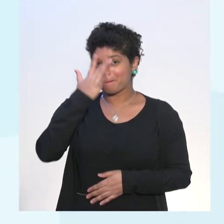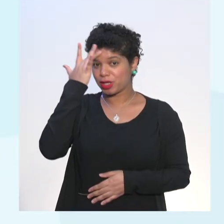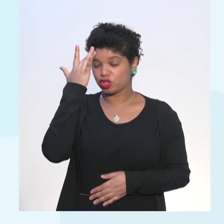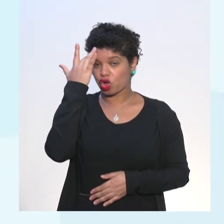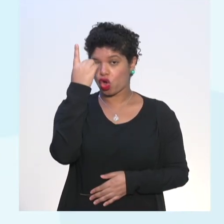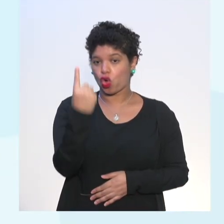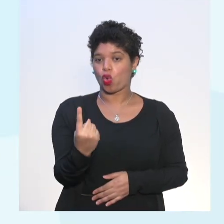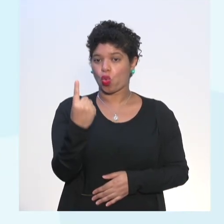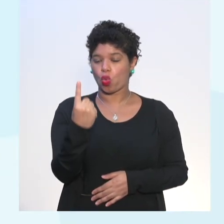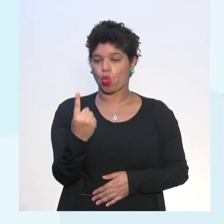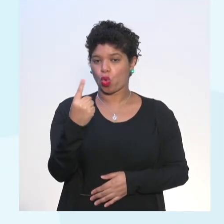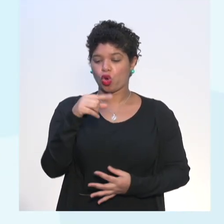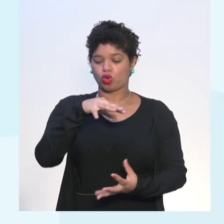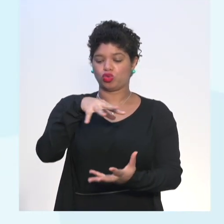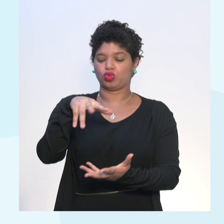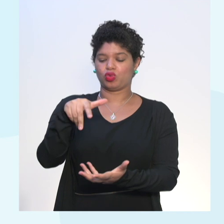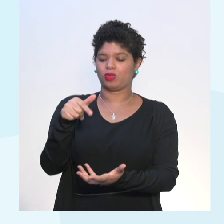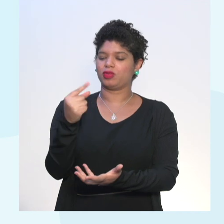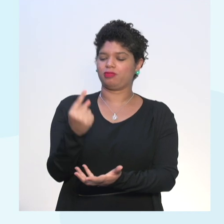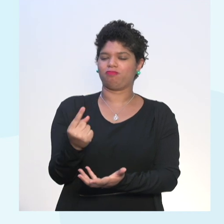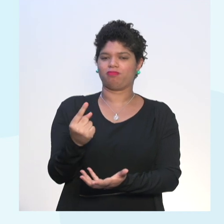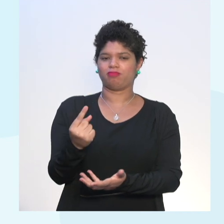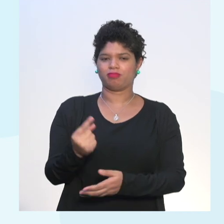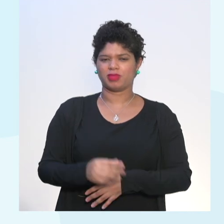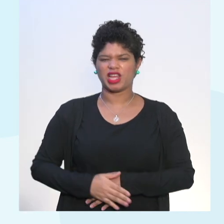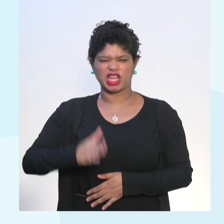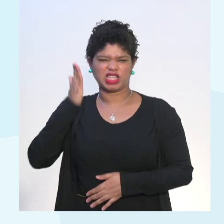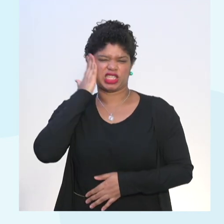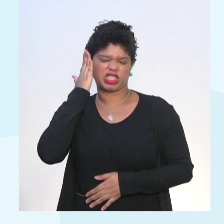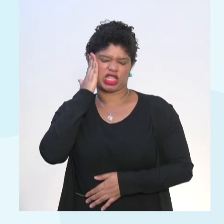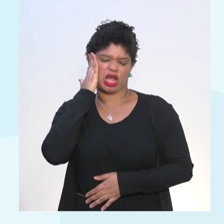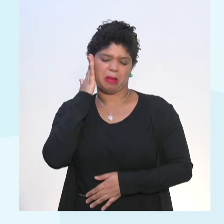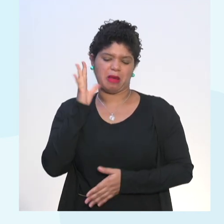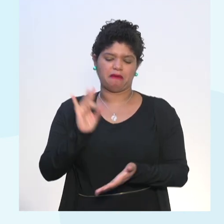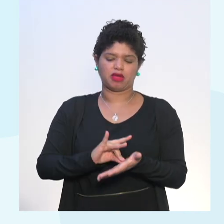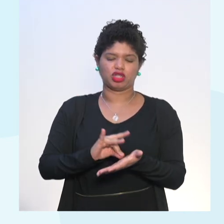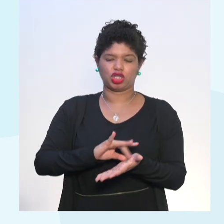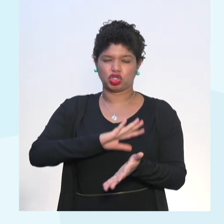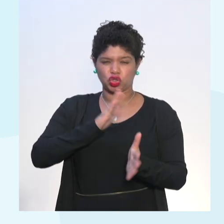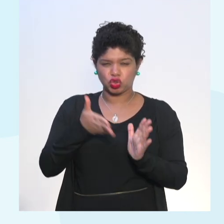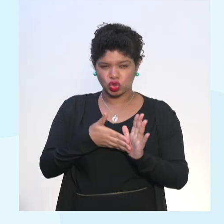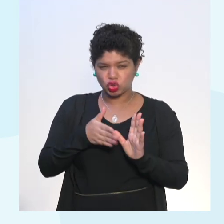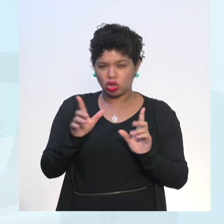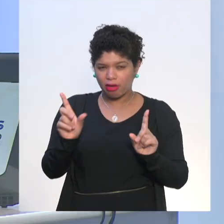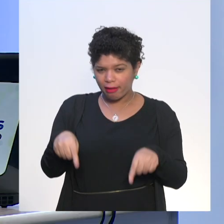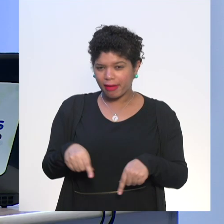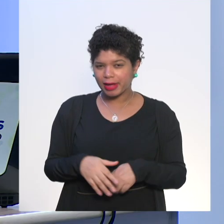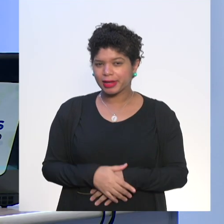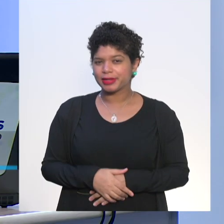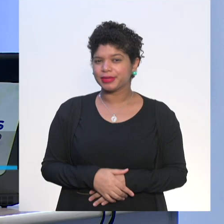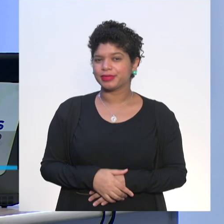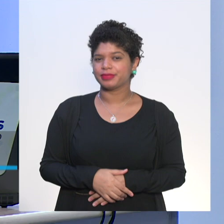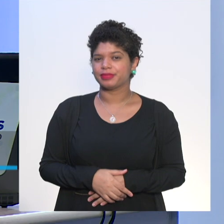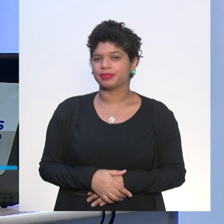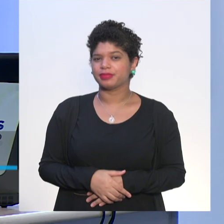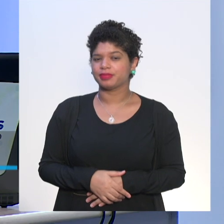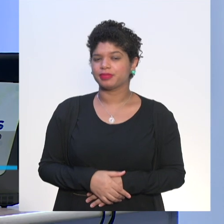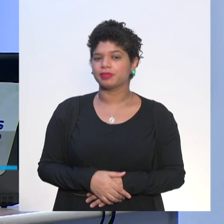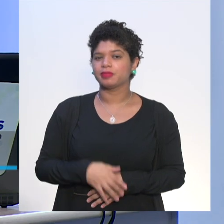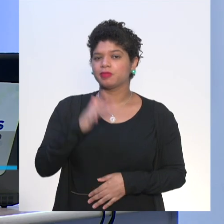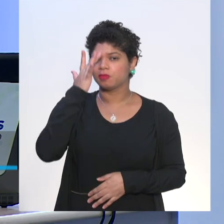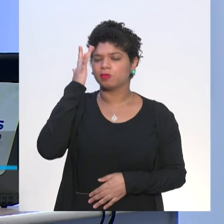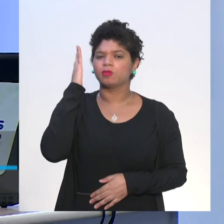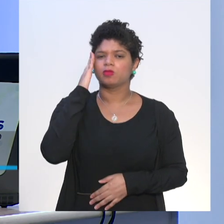mundo que seja conhecedor ou detentor dessa verdade absoluta? Alguém que